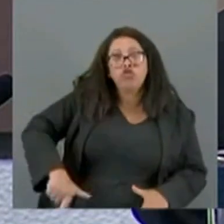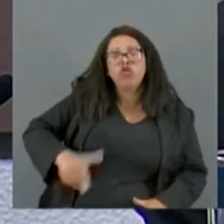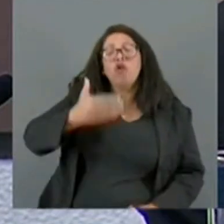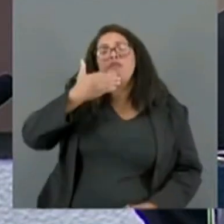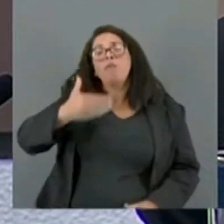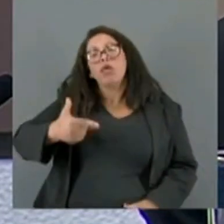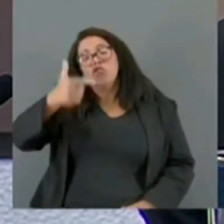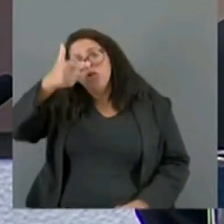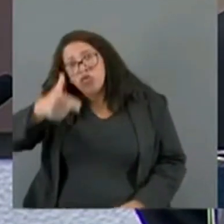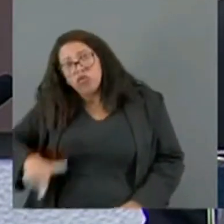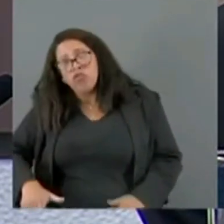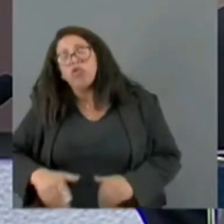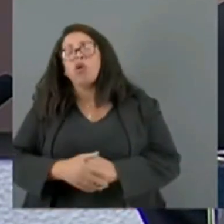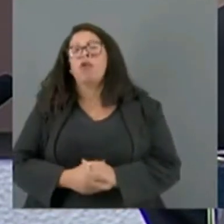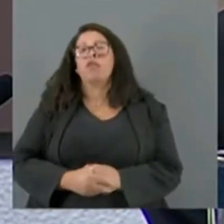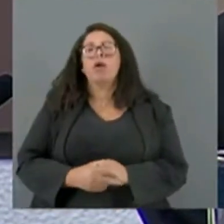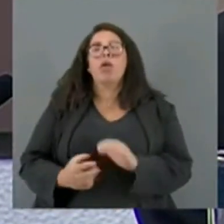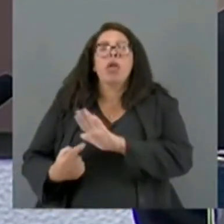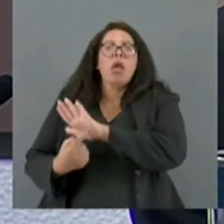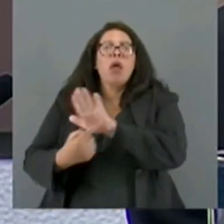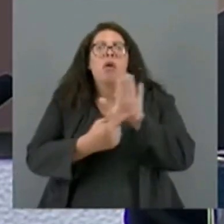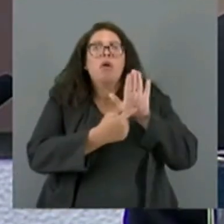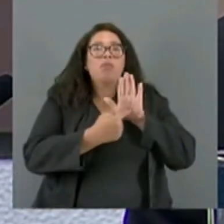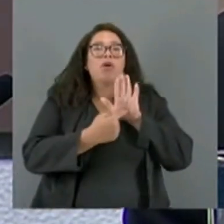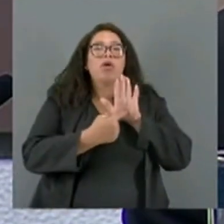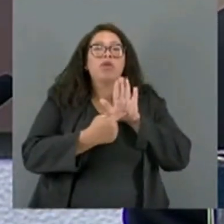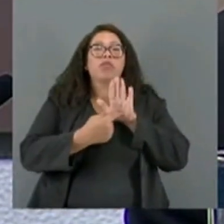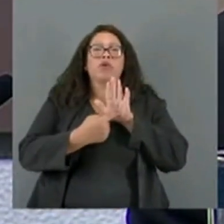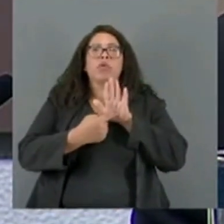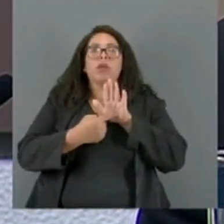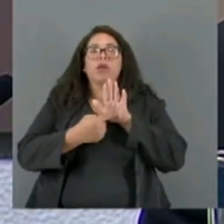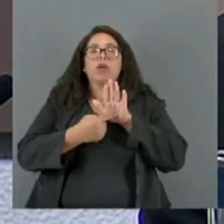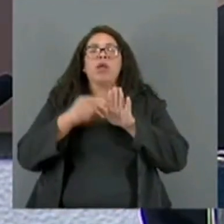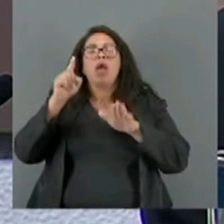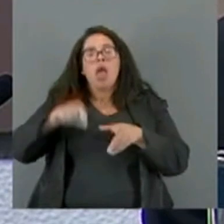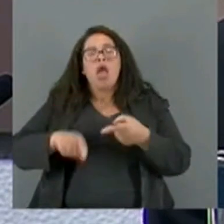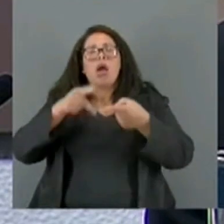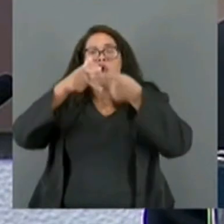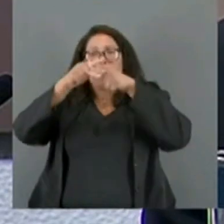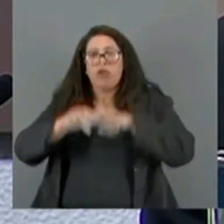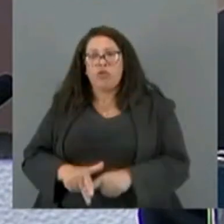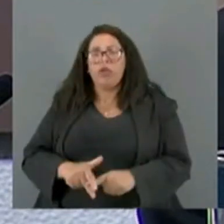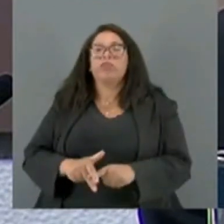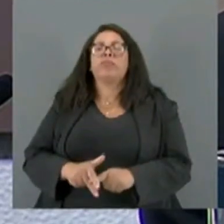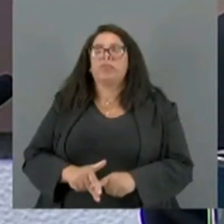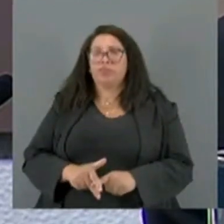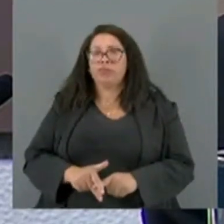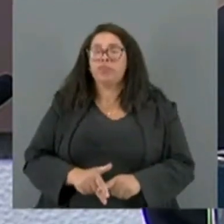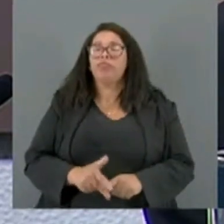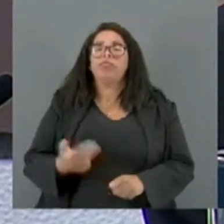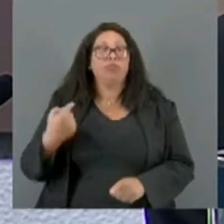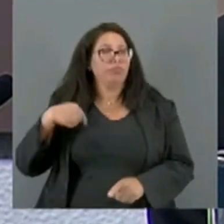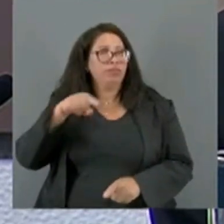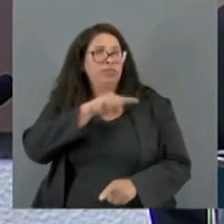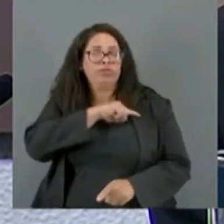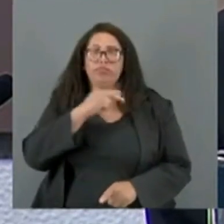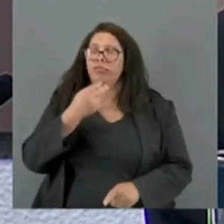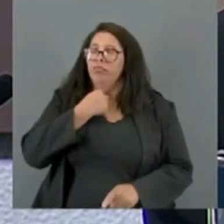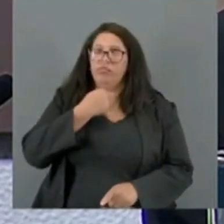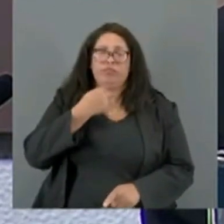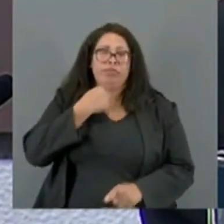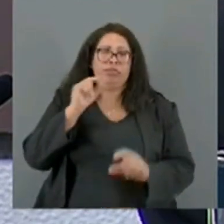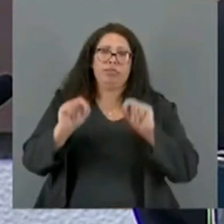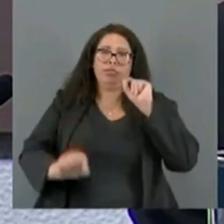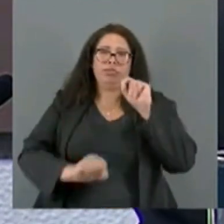mesmo tempo apontar, e sem dúvida será exatamente corrigido. Agora, nós não podemos perder de vista